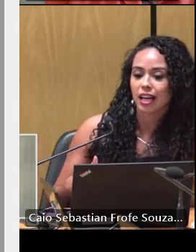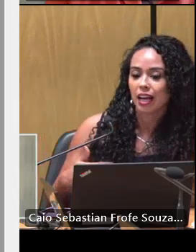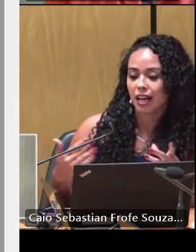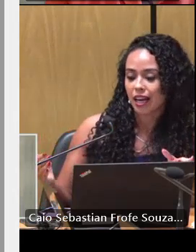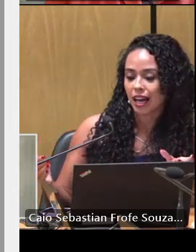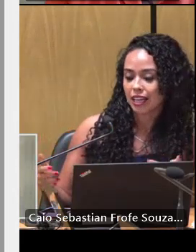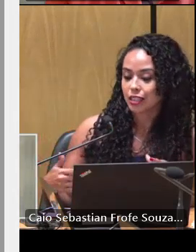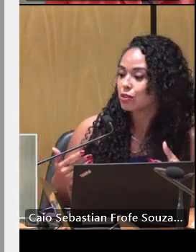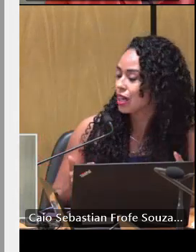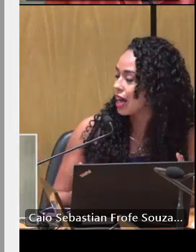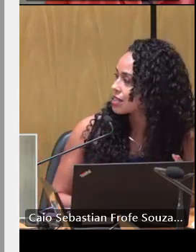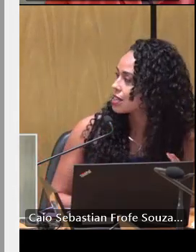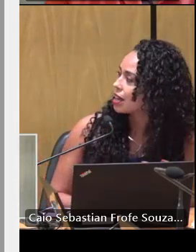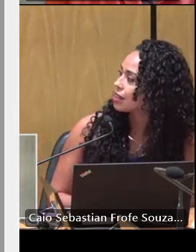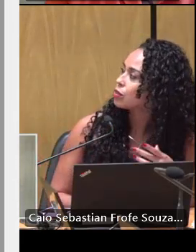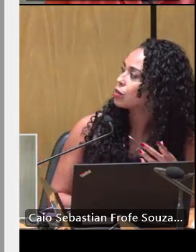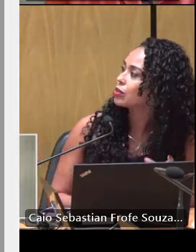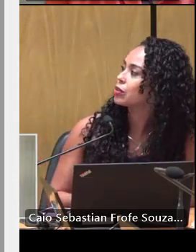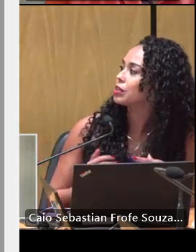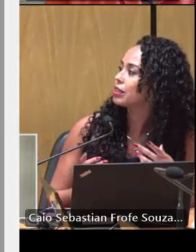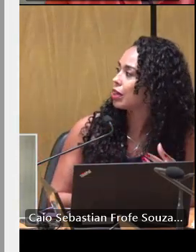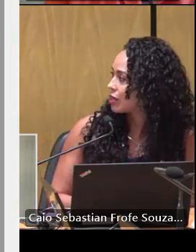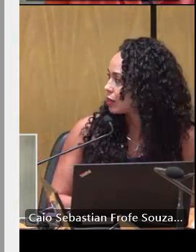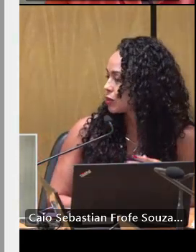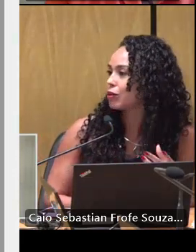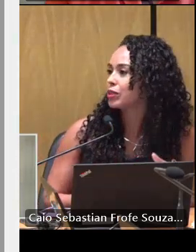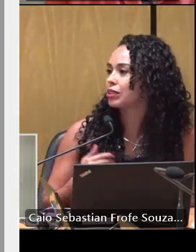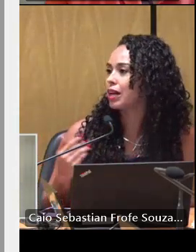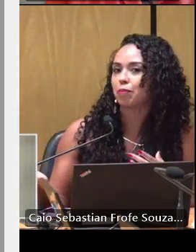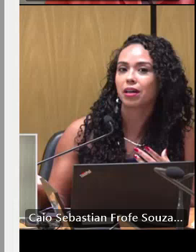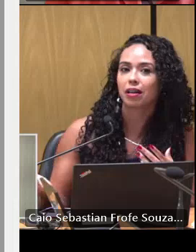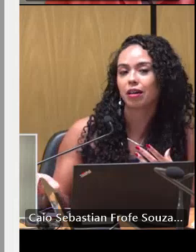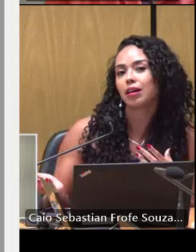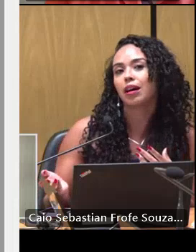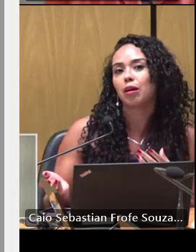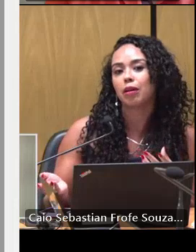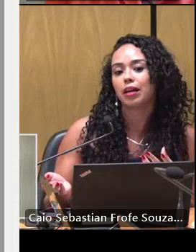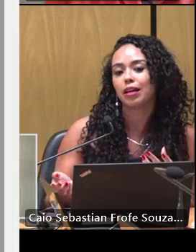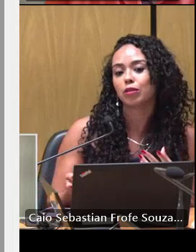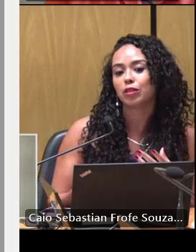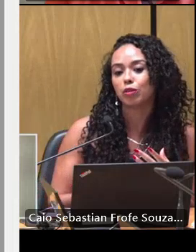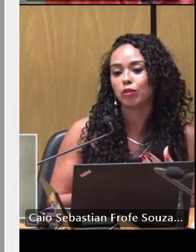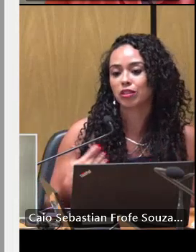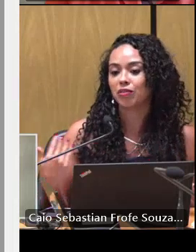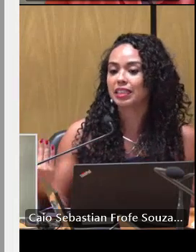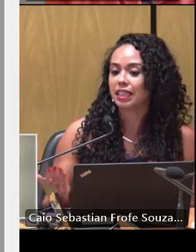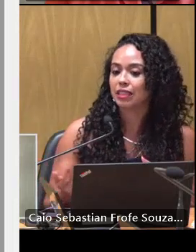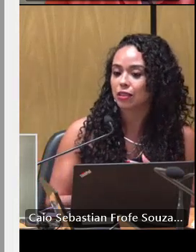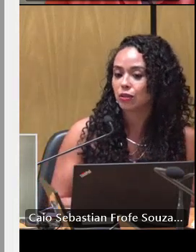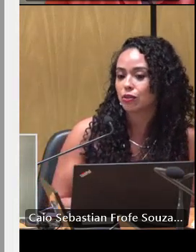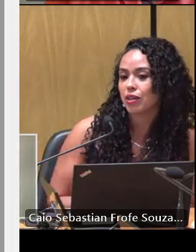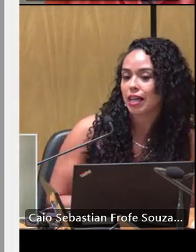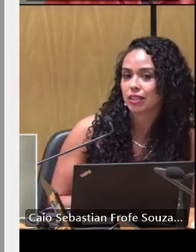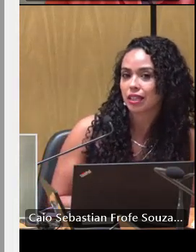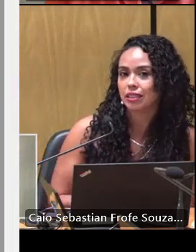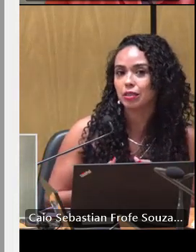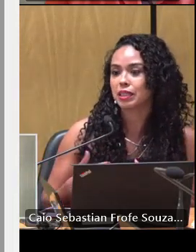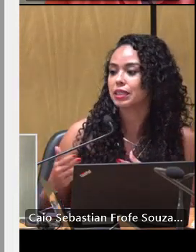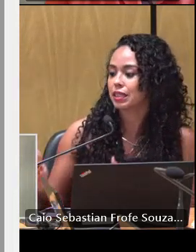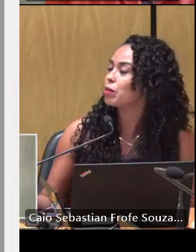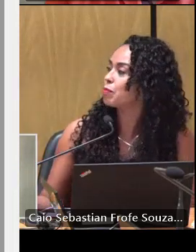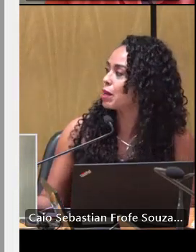A questão de raça né tem todas outras interconexões né é uma Eh toda outras facetas outros vieses que